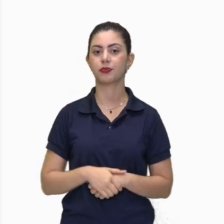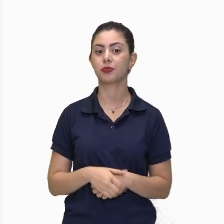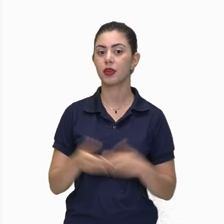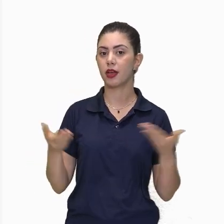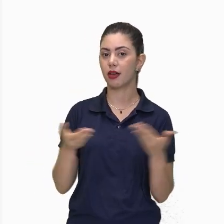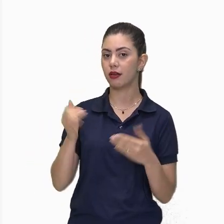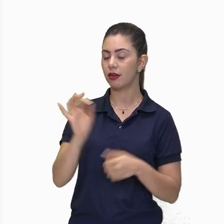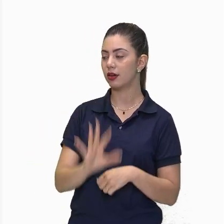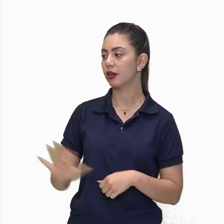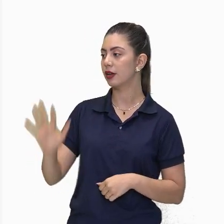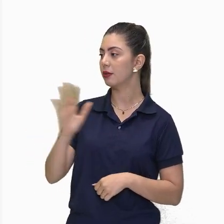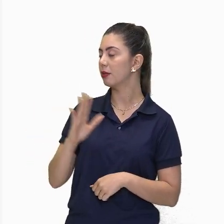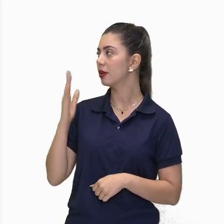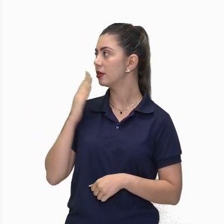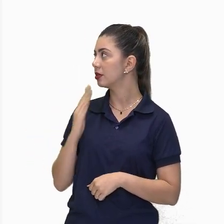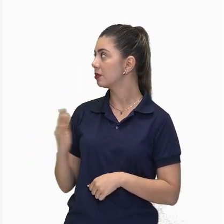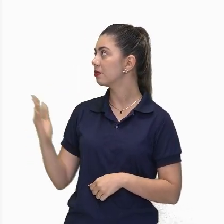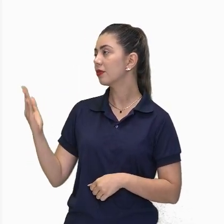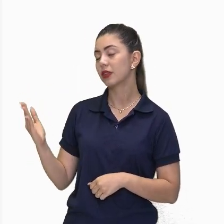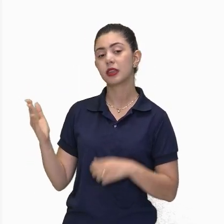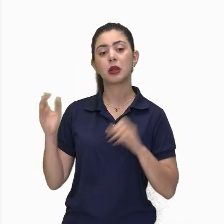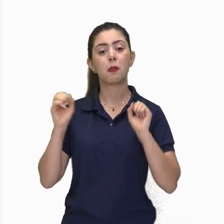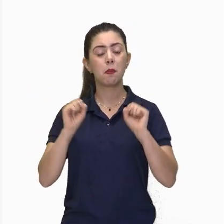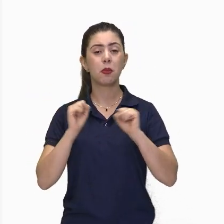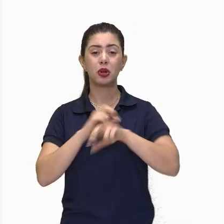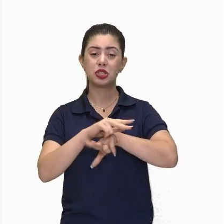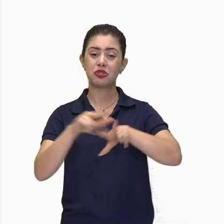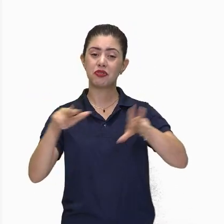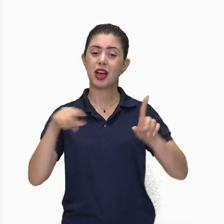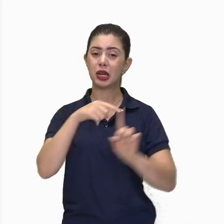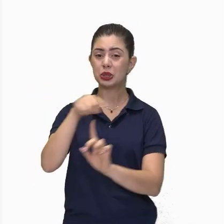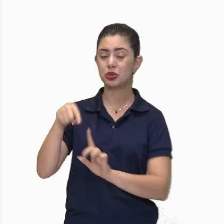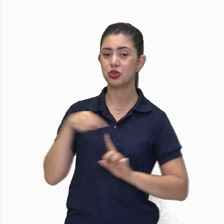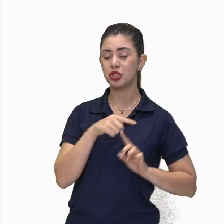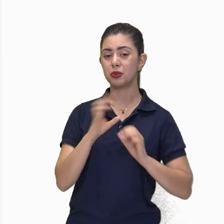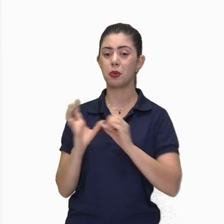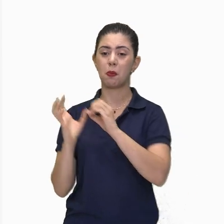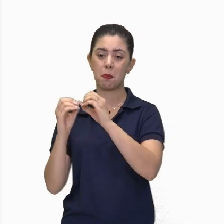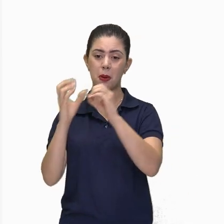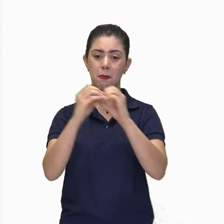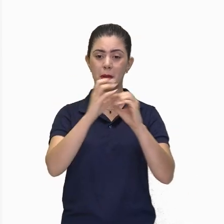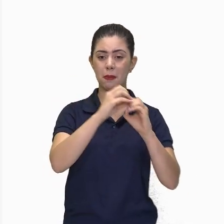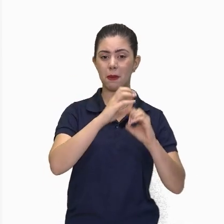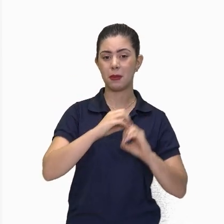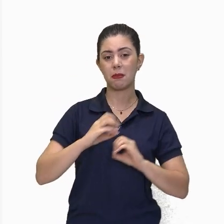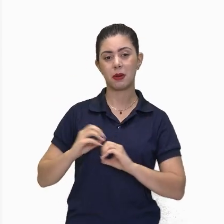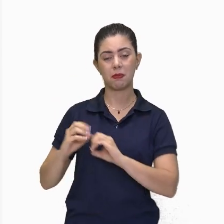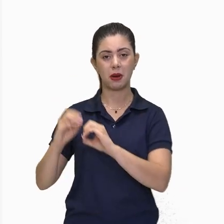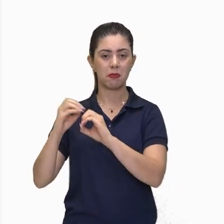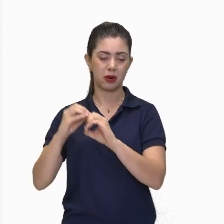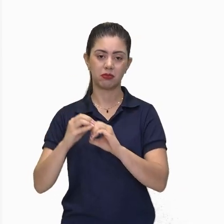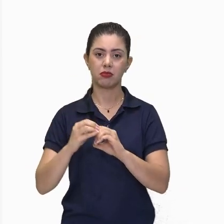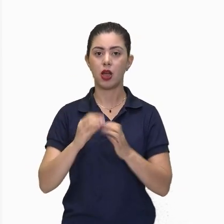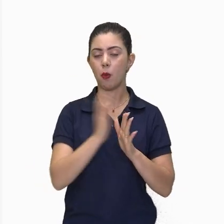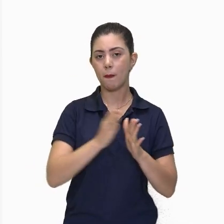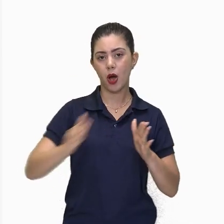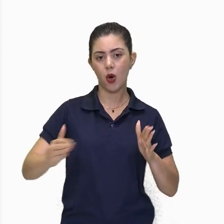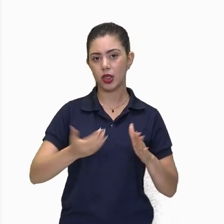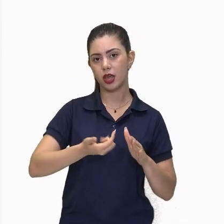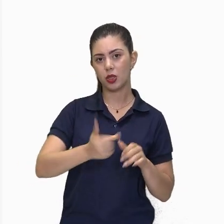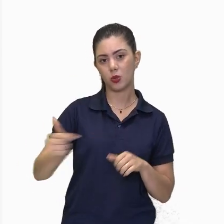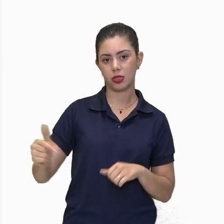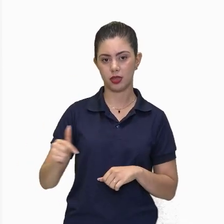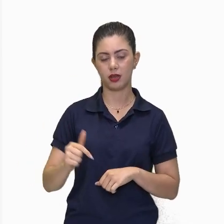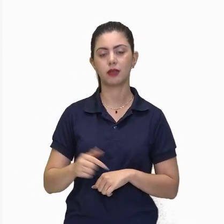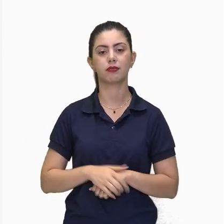Então, a gente observa que ele pode assumir aí diferentes posições, diferentes níveis tróficos. Né? Então, a gente observa aqui um outro